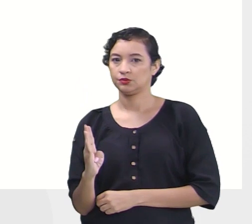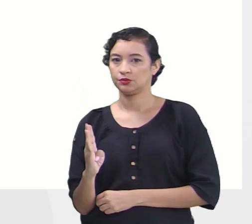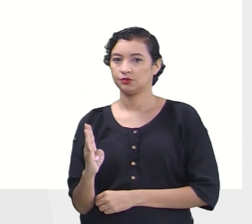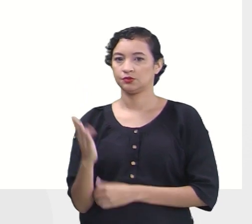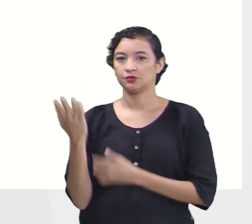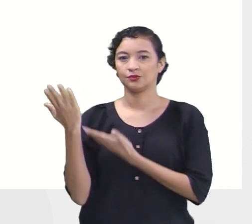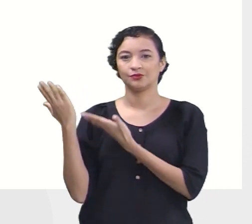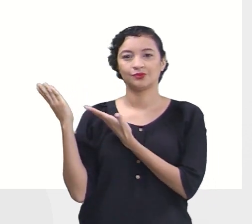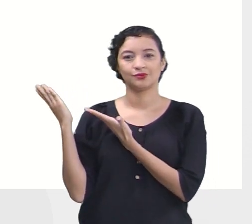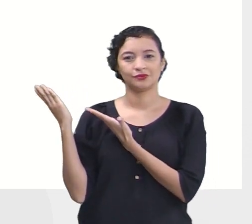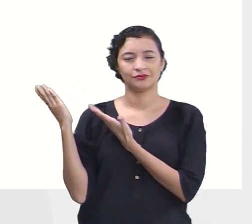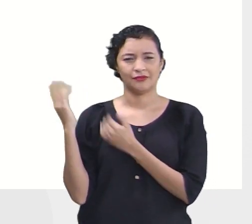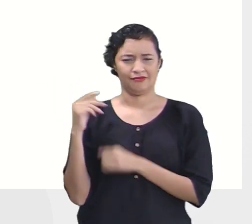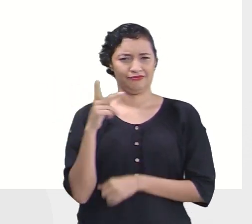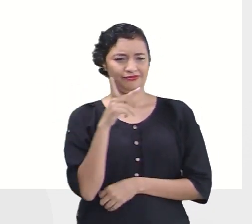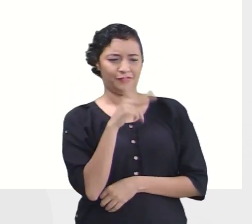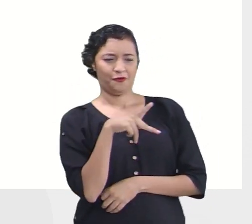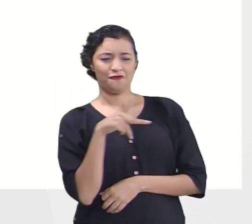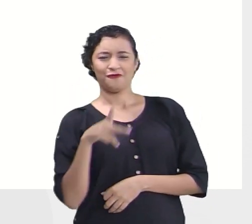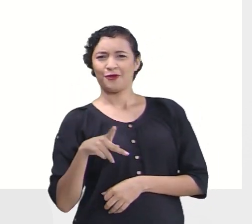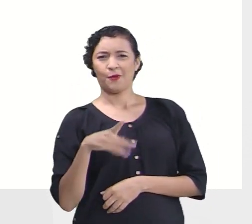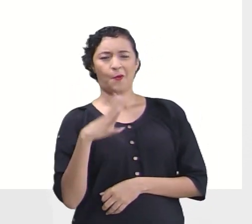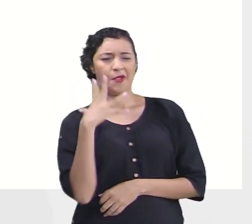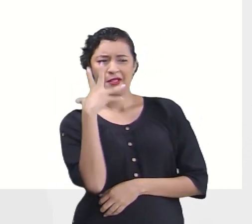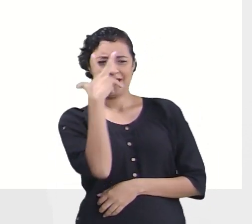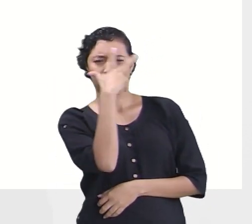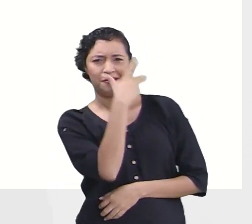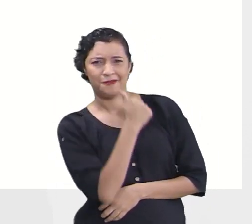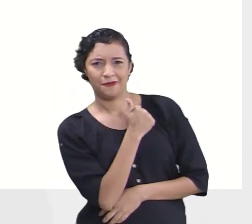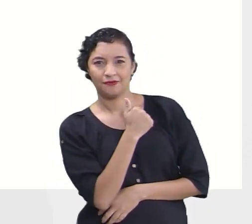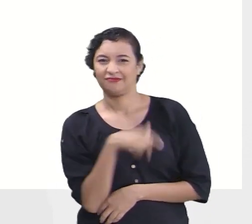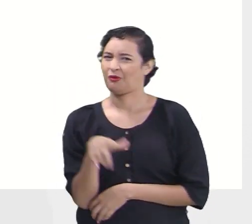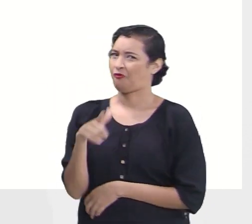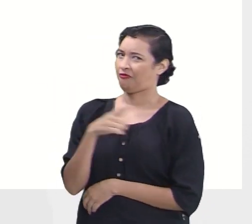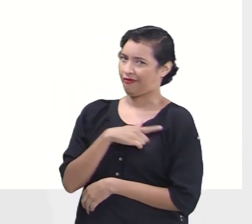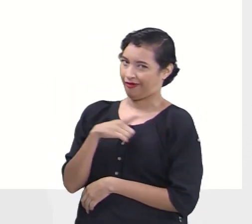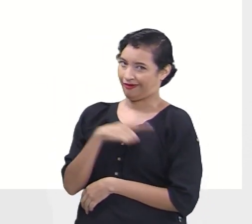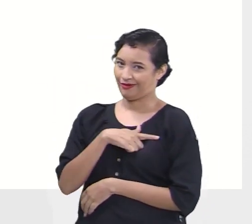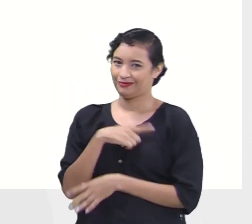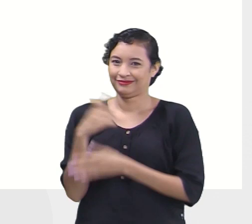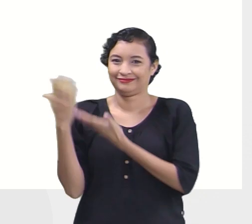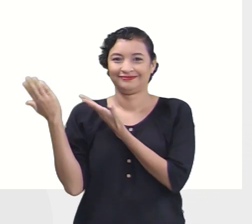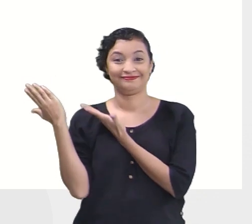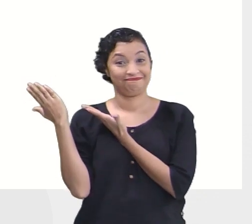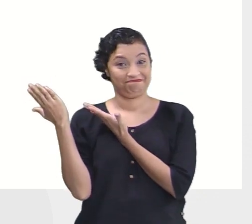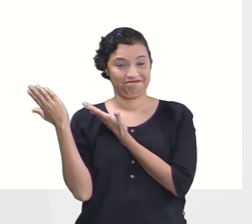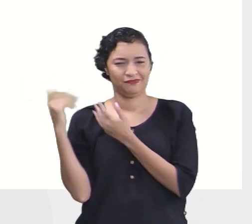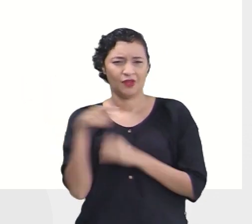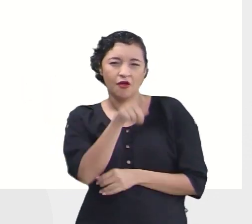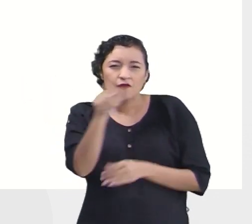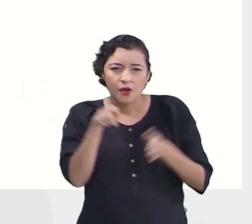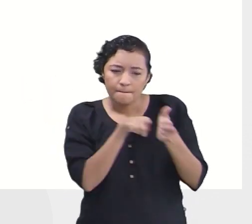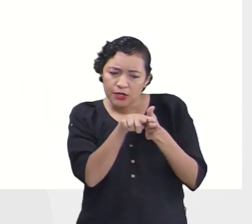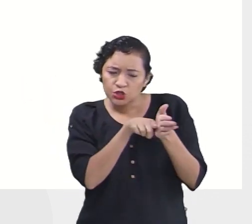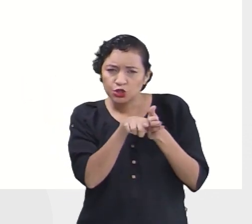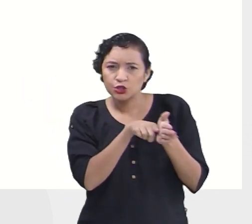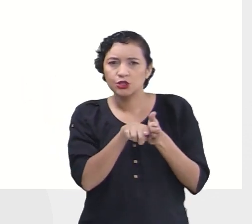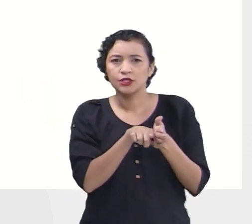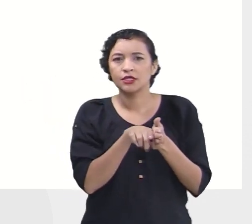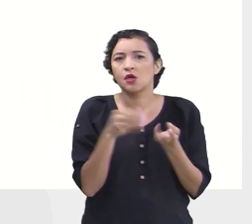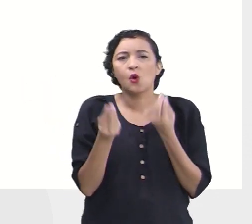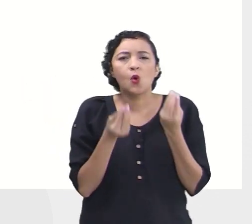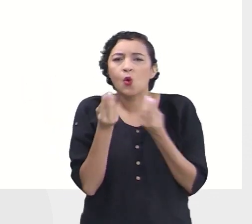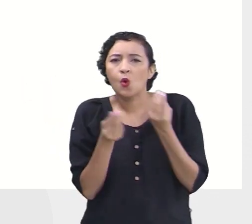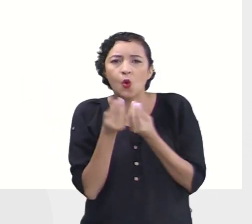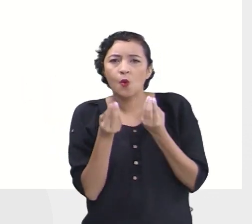Professor, que mapa mais lindo ou que mapa mais feio? Depois vocês podem pesquisar como era o